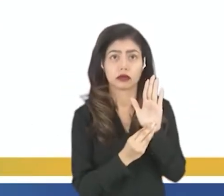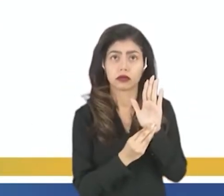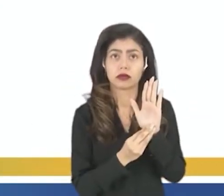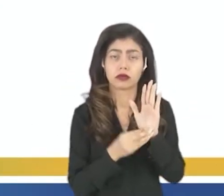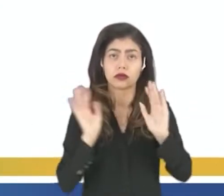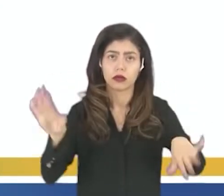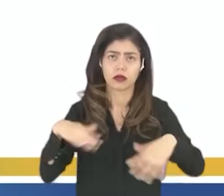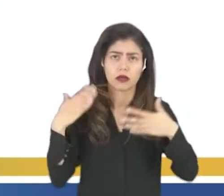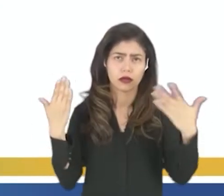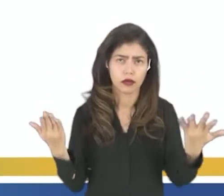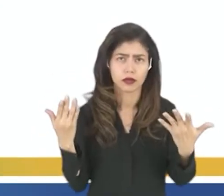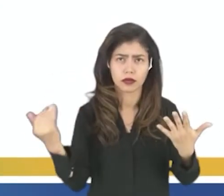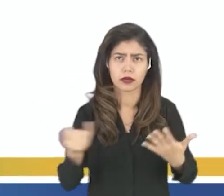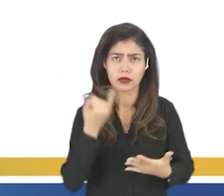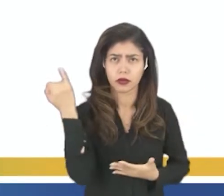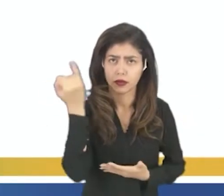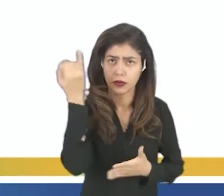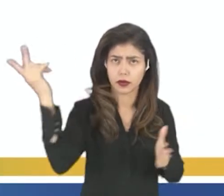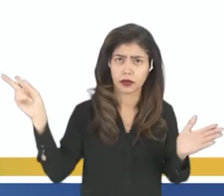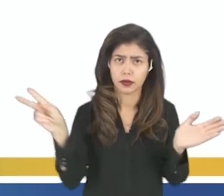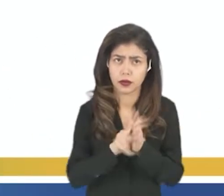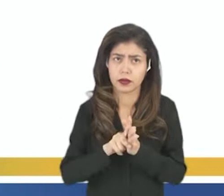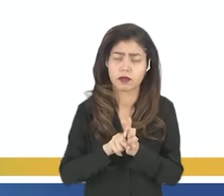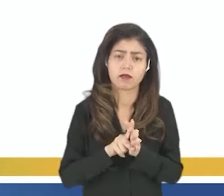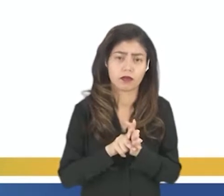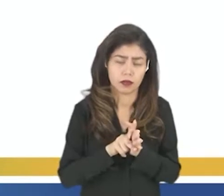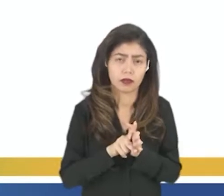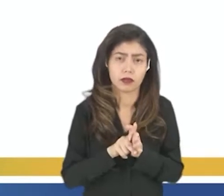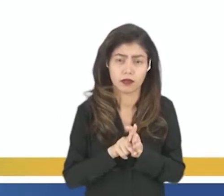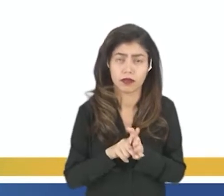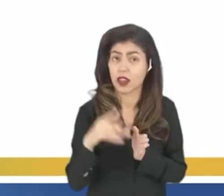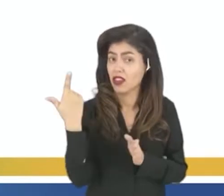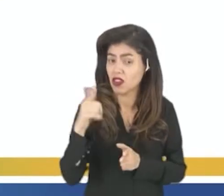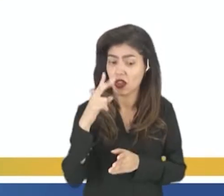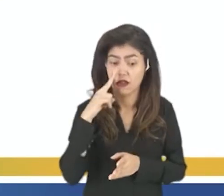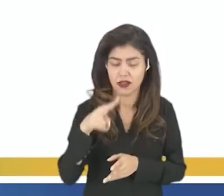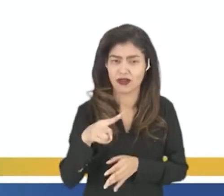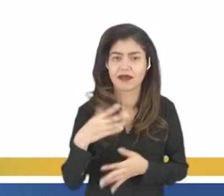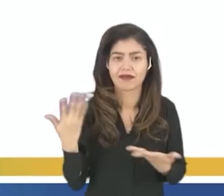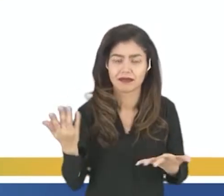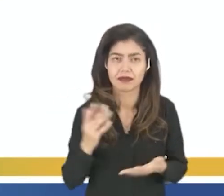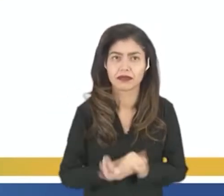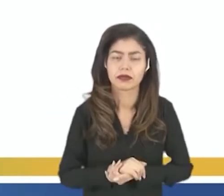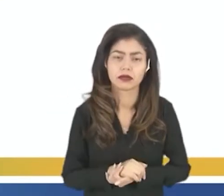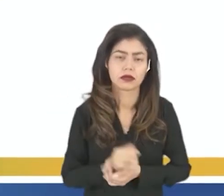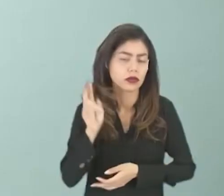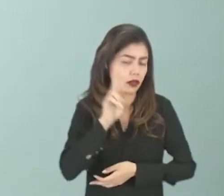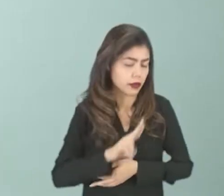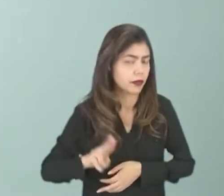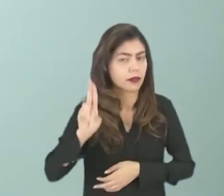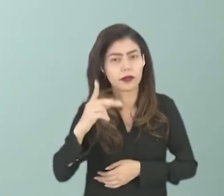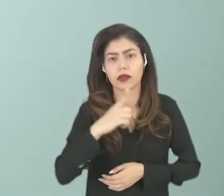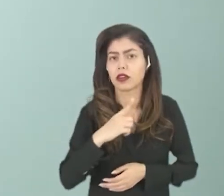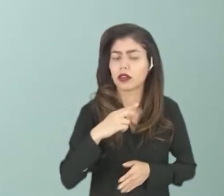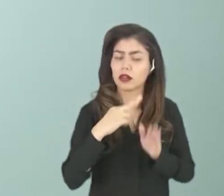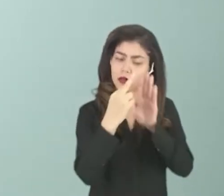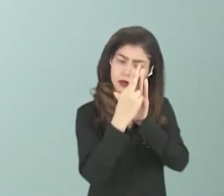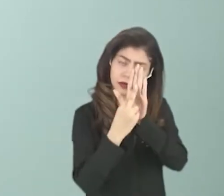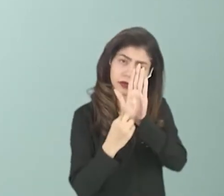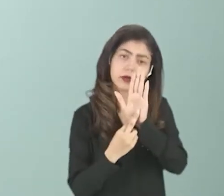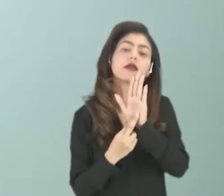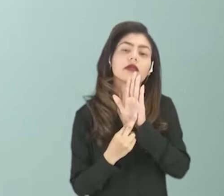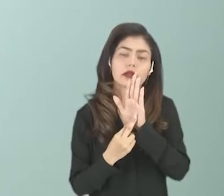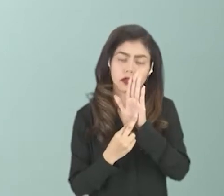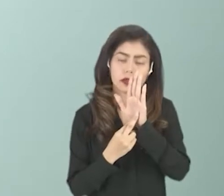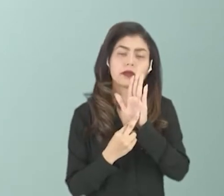e para os quais a real reutilização é imprópria ou não prevista então foi utilizado tem regulamentação